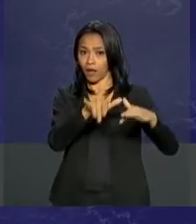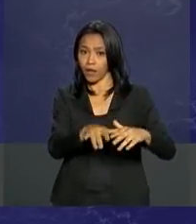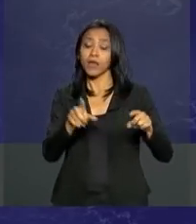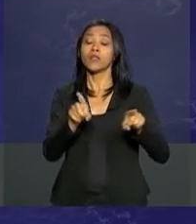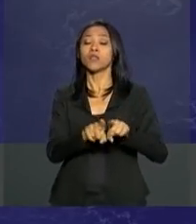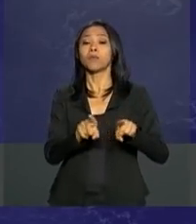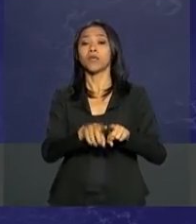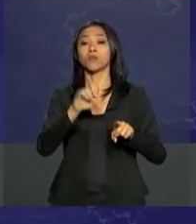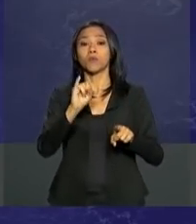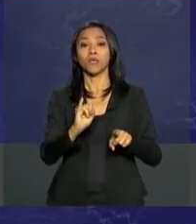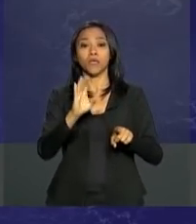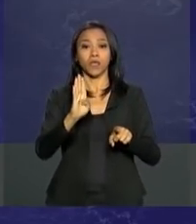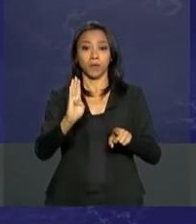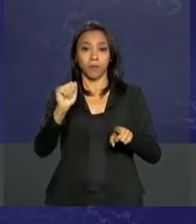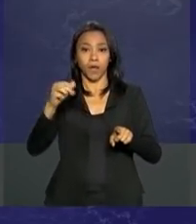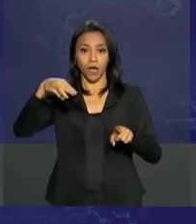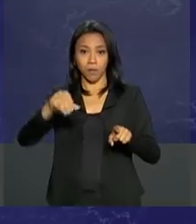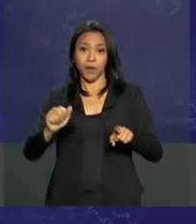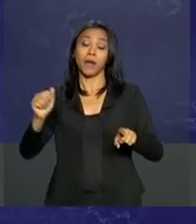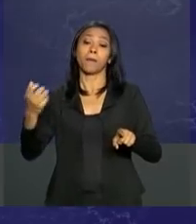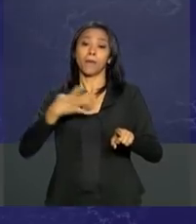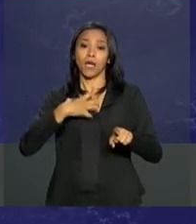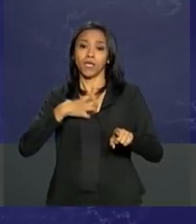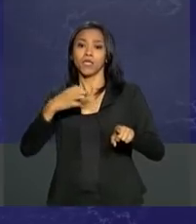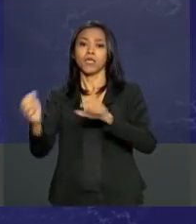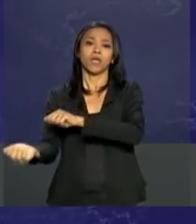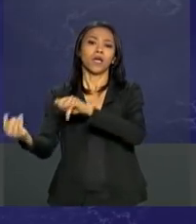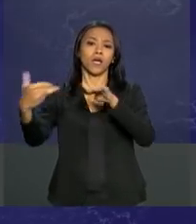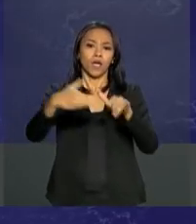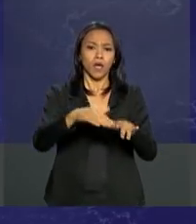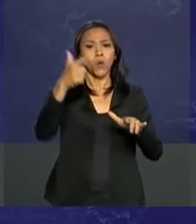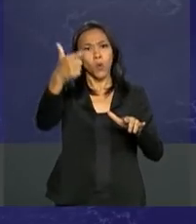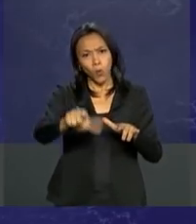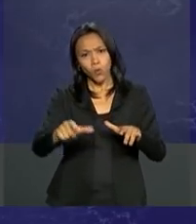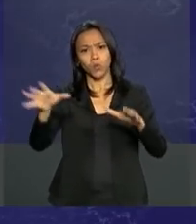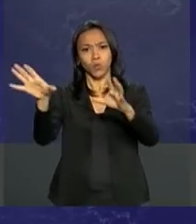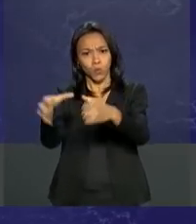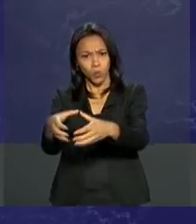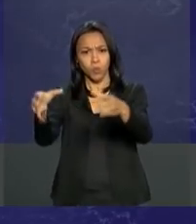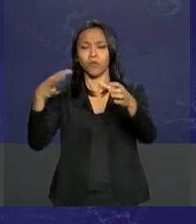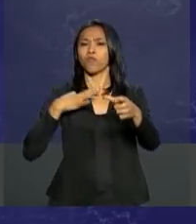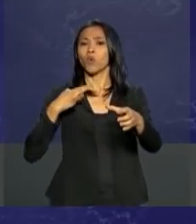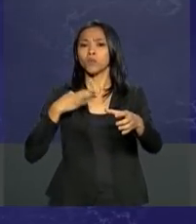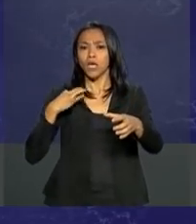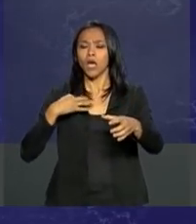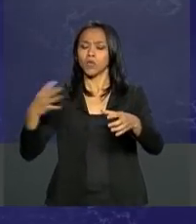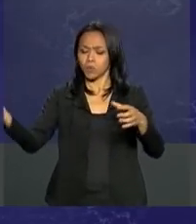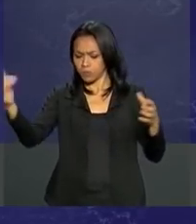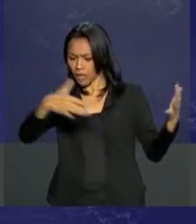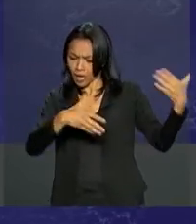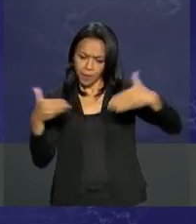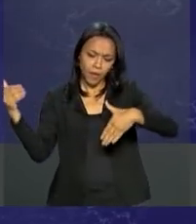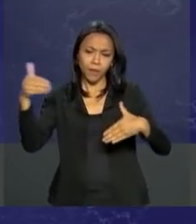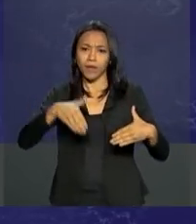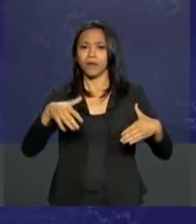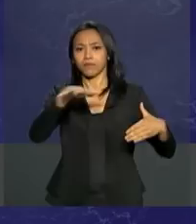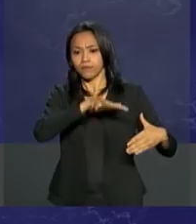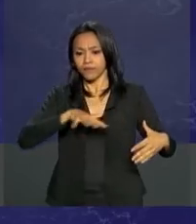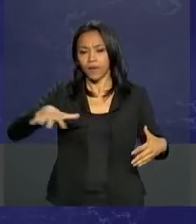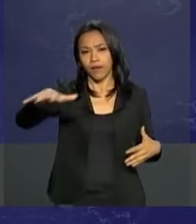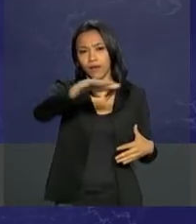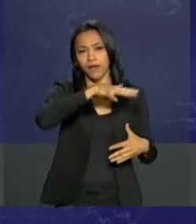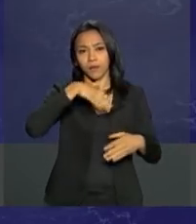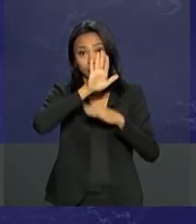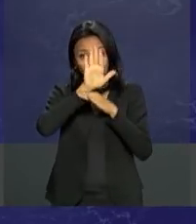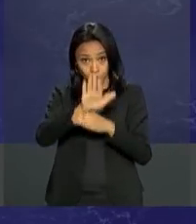é brigada voluntária do grupo ambientalista do torto de brasília brigadas voluntárias também aqui ligadas